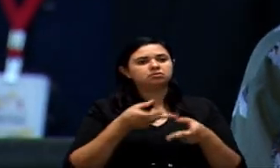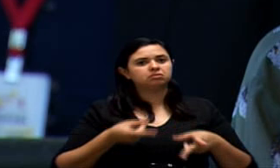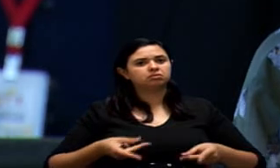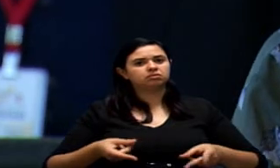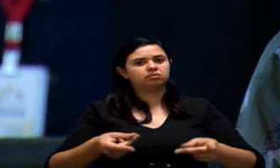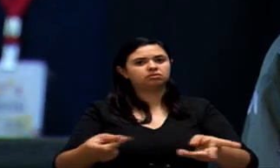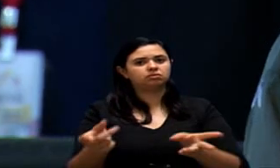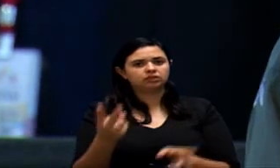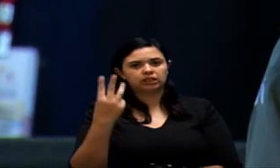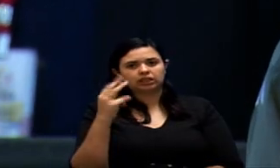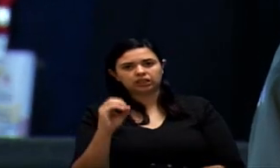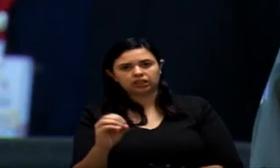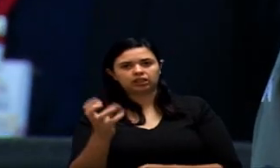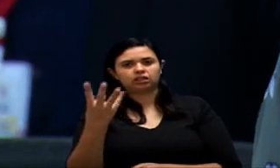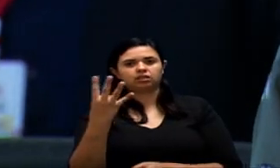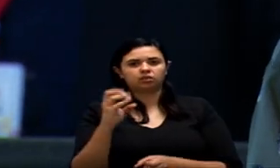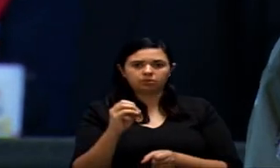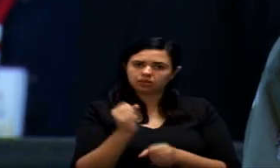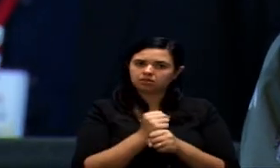10 anos, aí